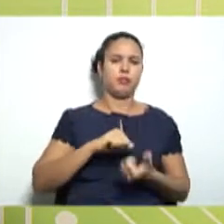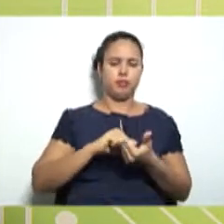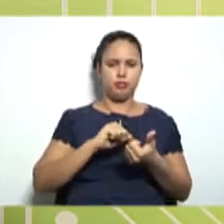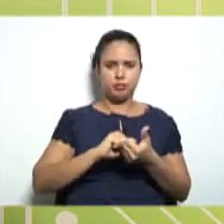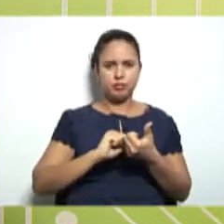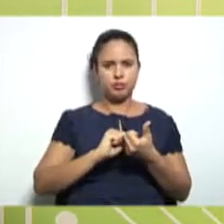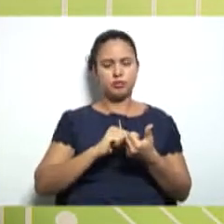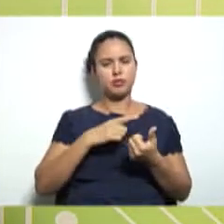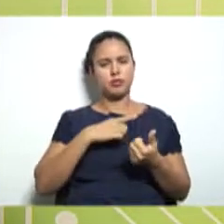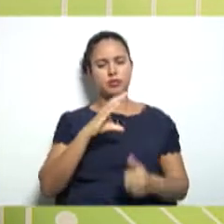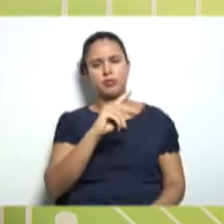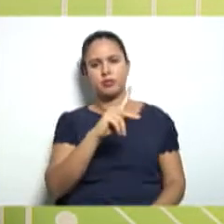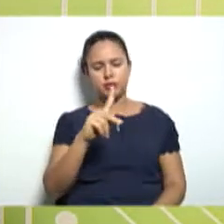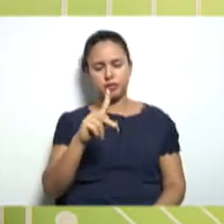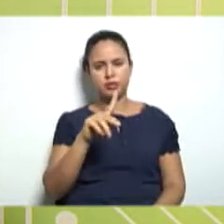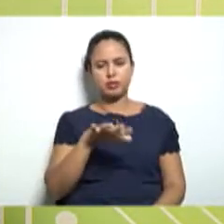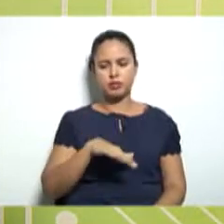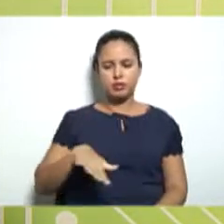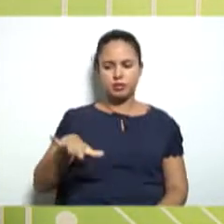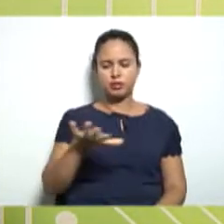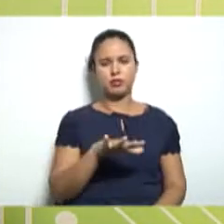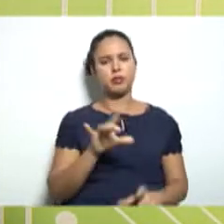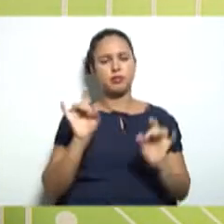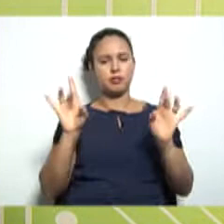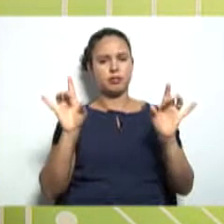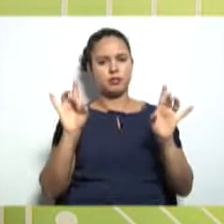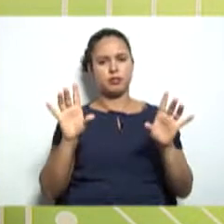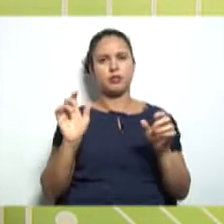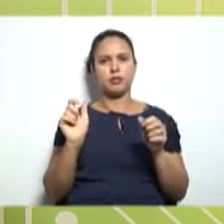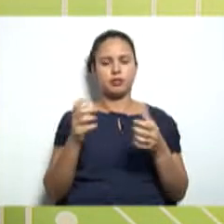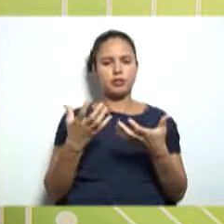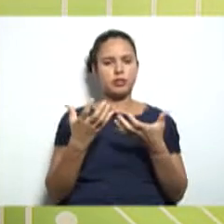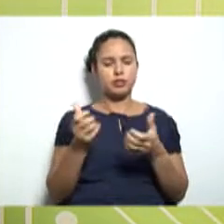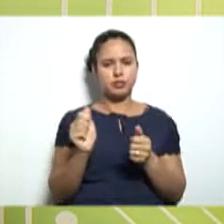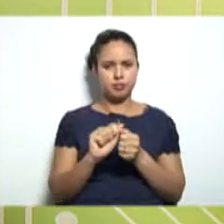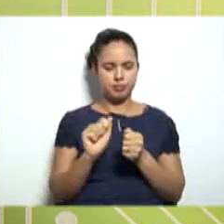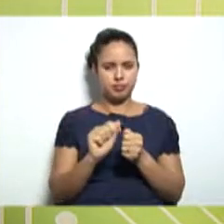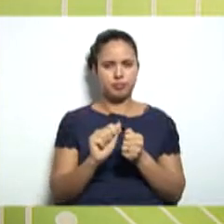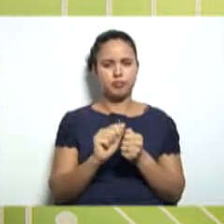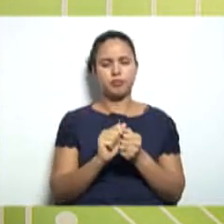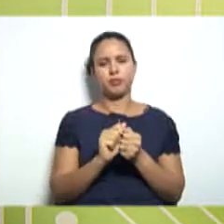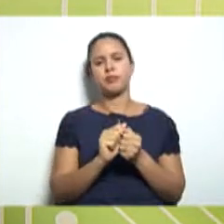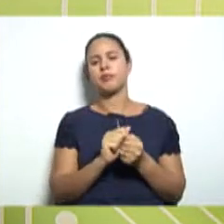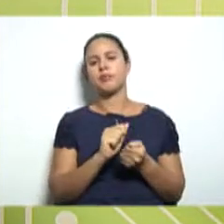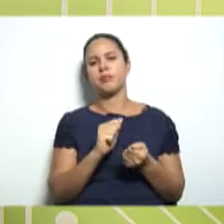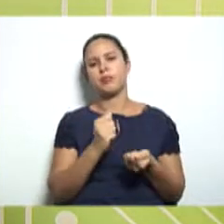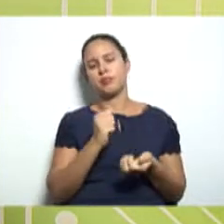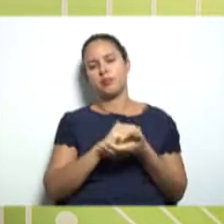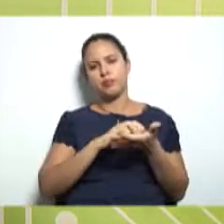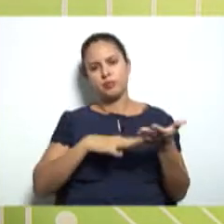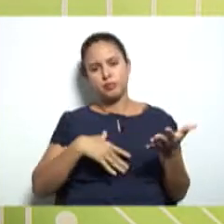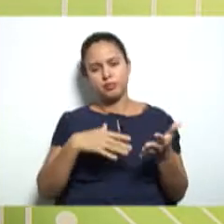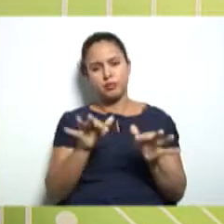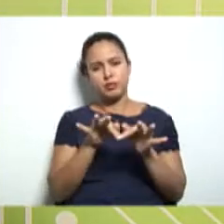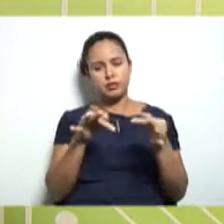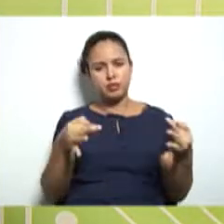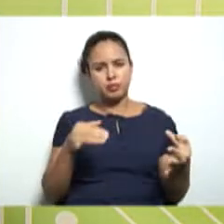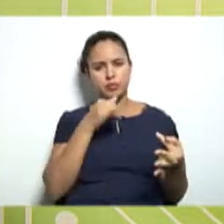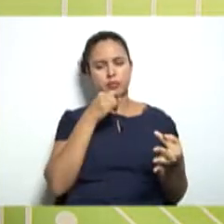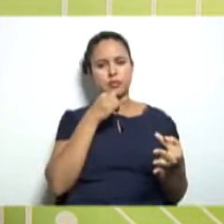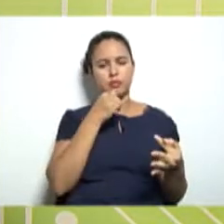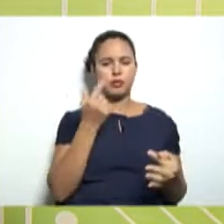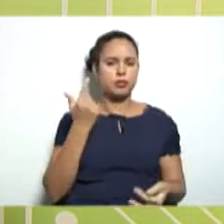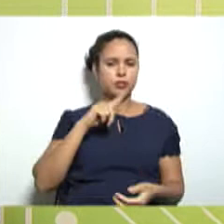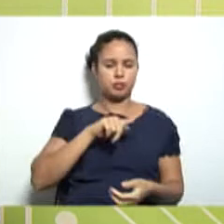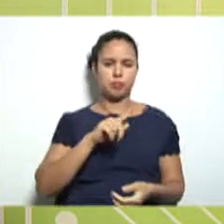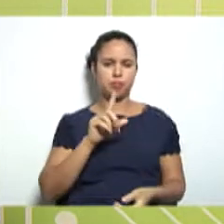ramo especial onde as pessoas estão querendo fazer atividades mais simples do dia a dia, como pegar um ônibus, conseguir ir para a escola sozinho, conseguir se deslocar pela